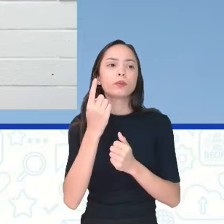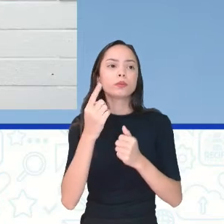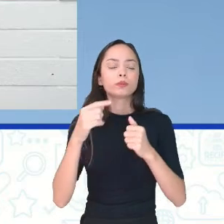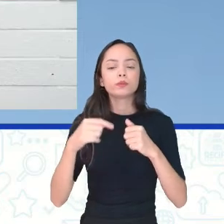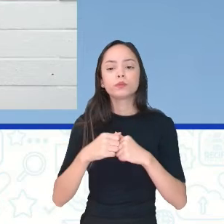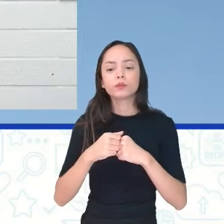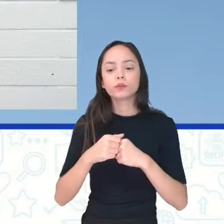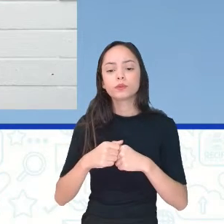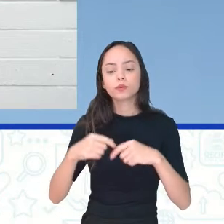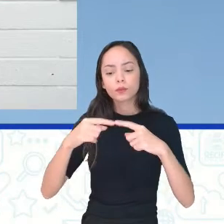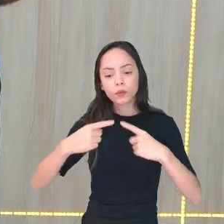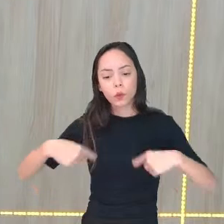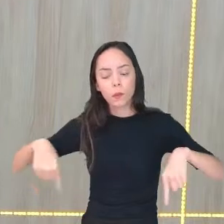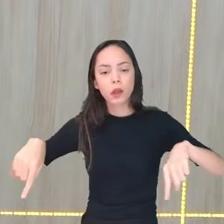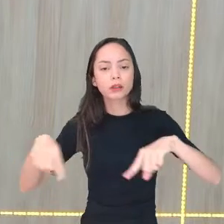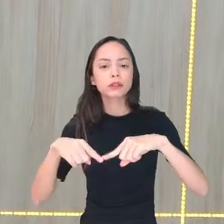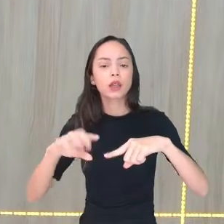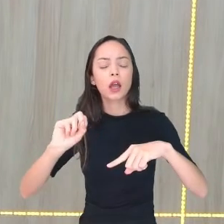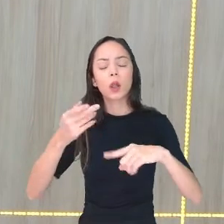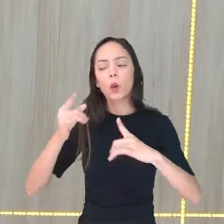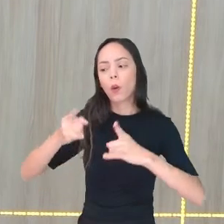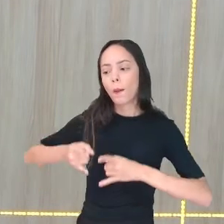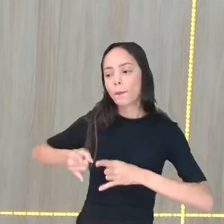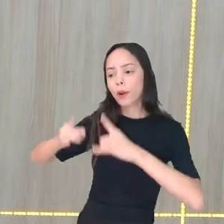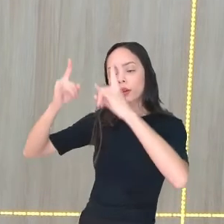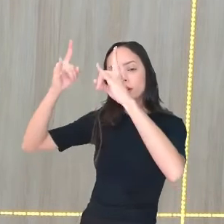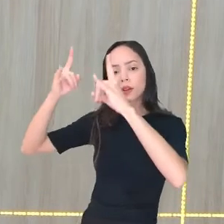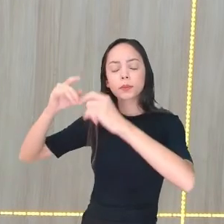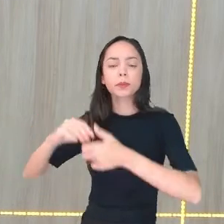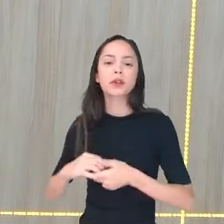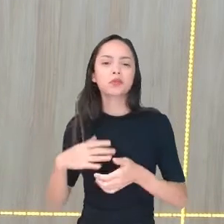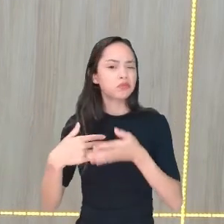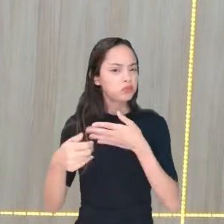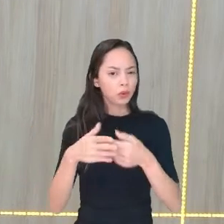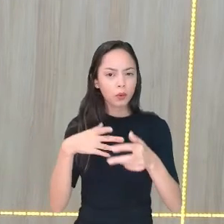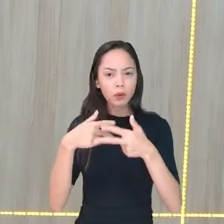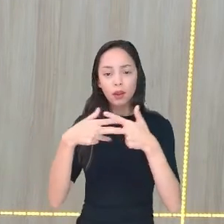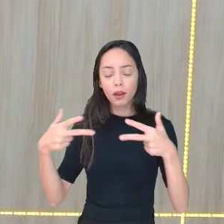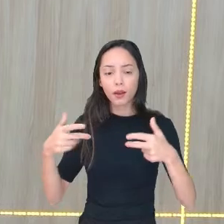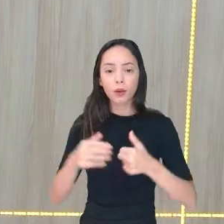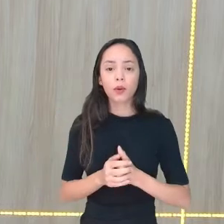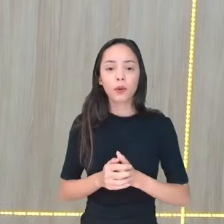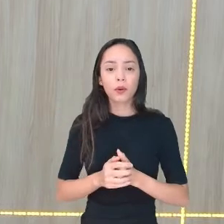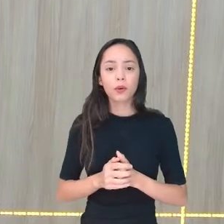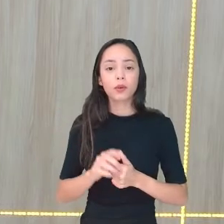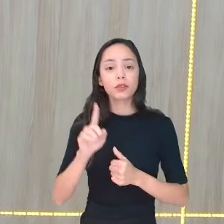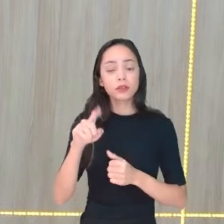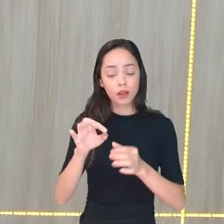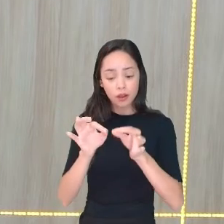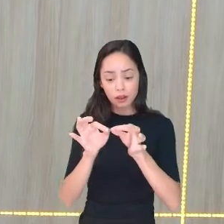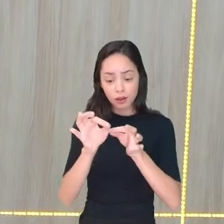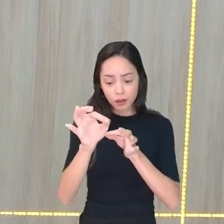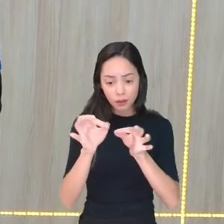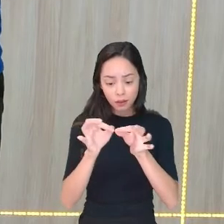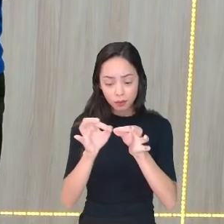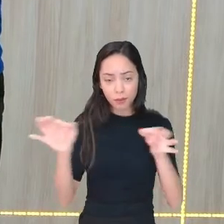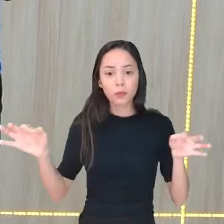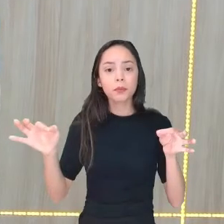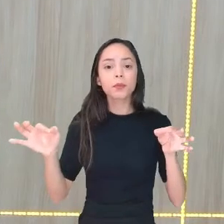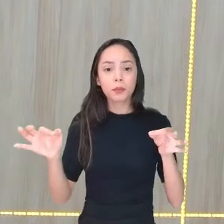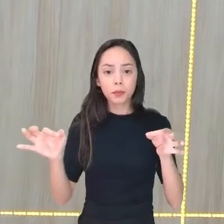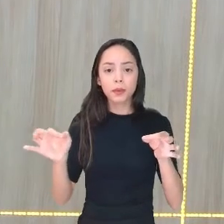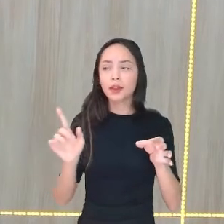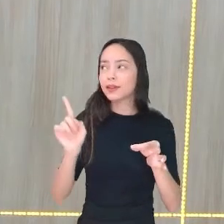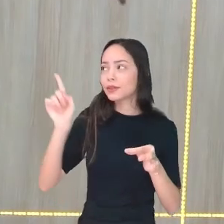você quer um apartamento, qualquer coisa, né, vai ser medido pelo valor do metro